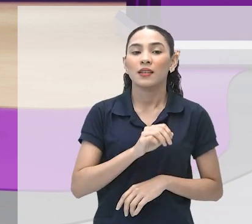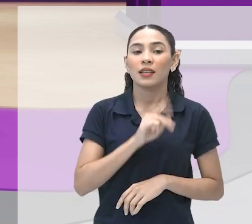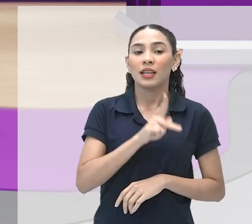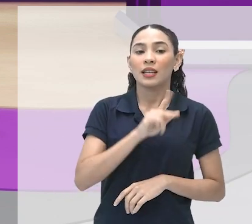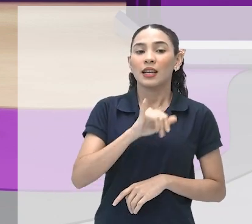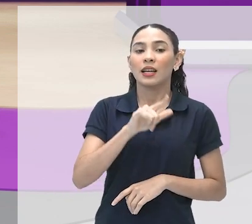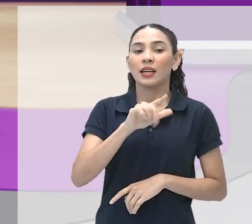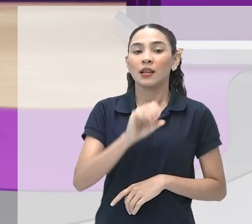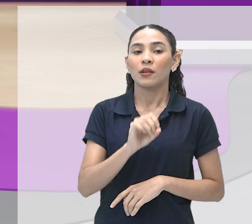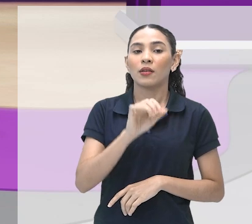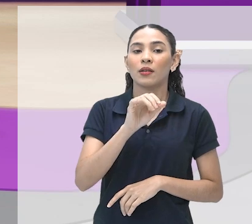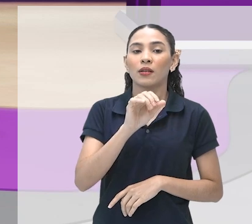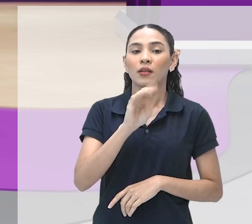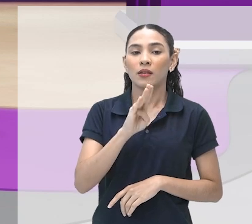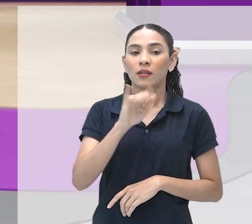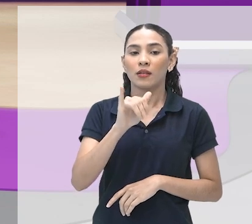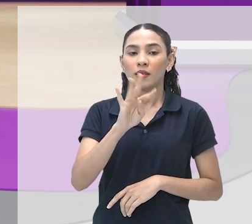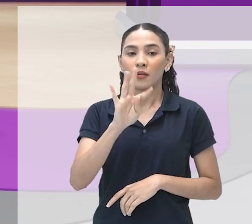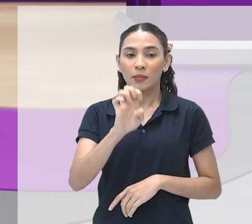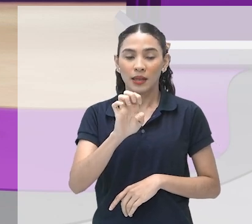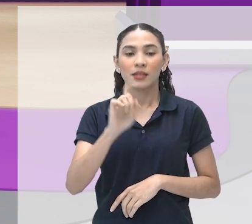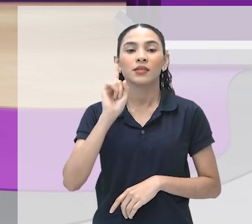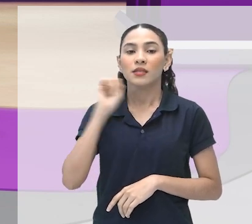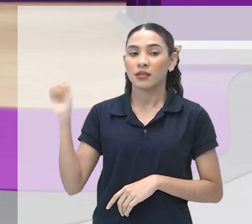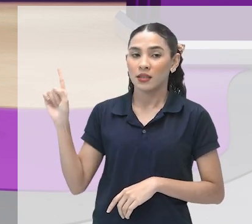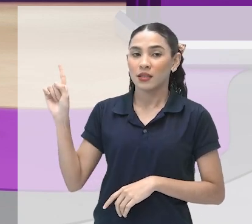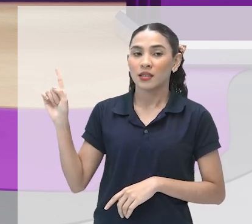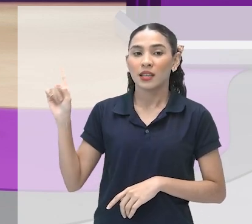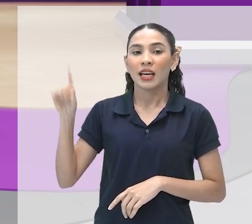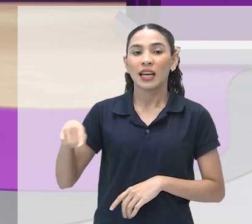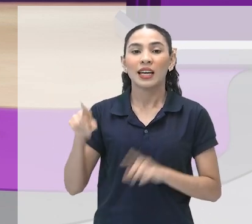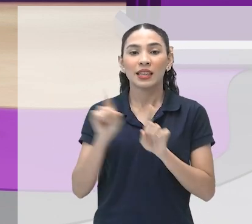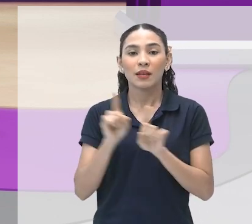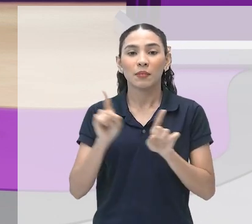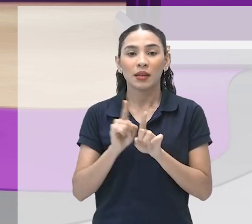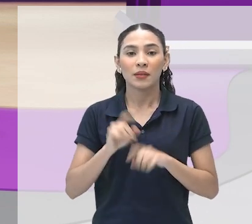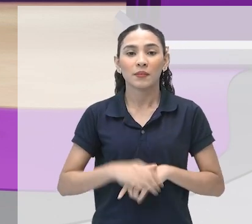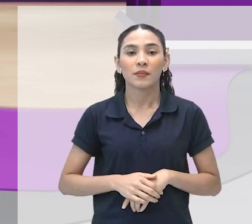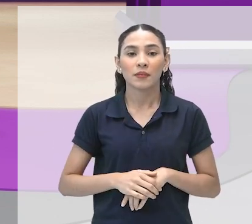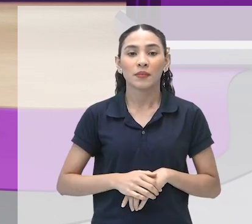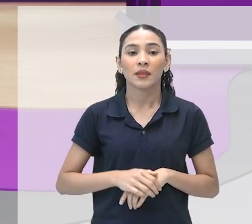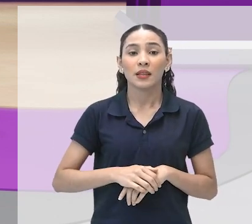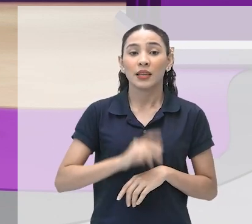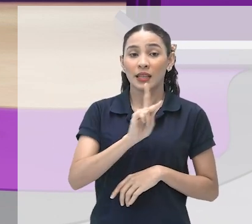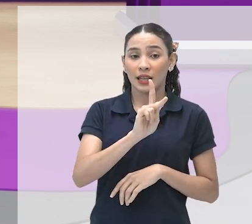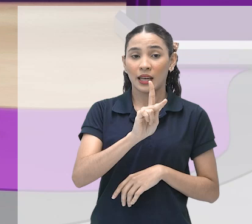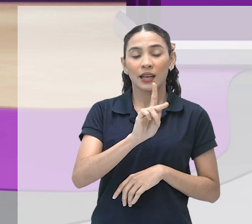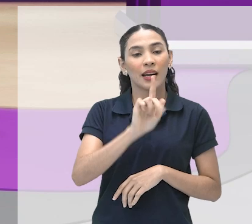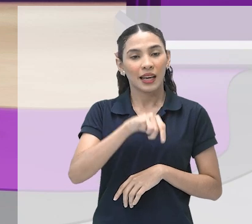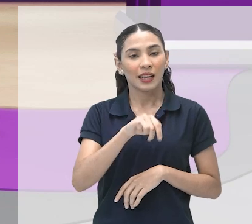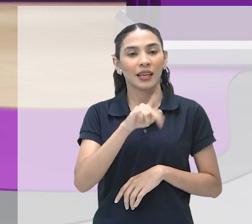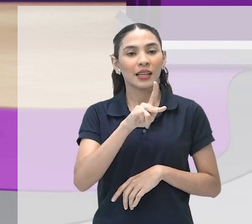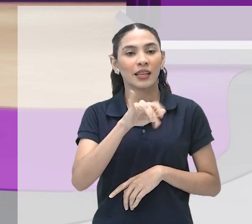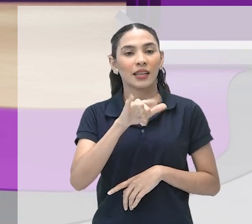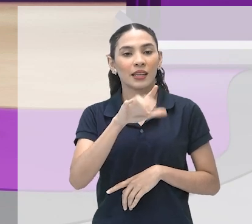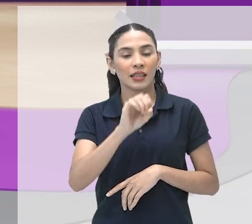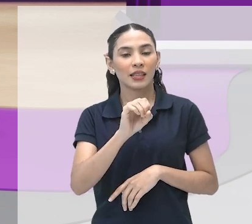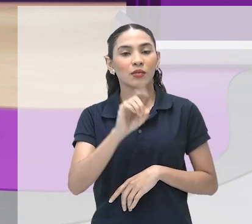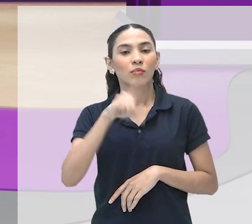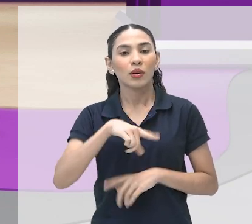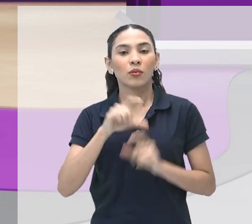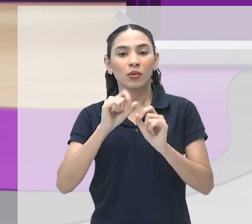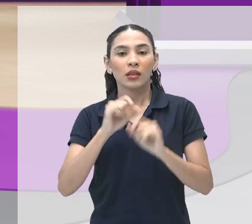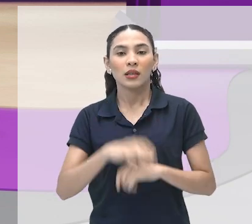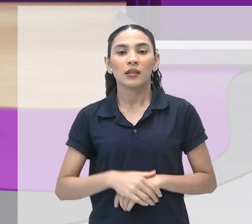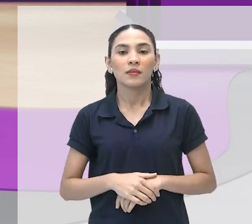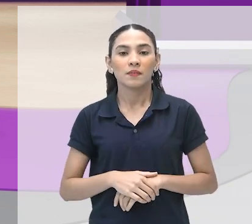o kilobyte. O kilobyte, né, esse K representa kilobytes, e ele equivale ao